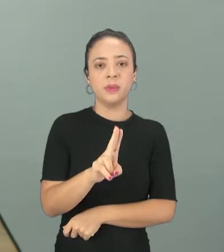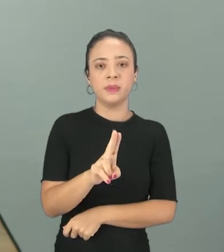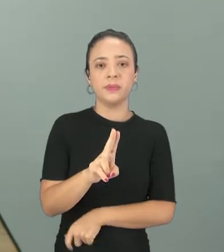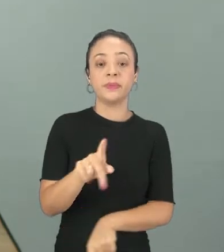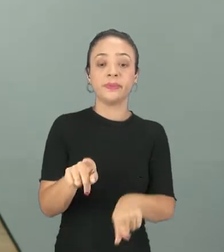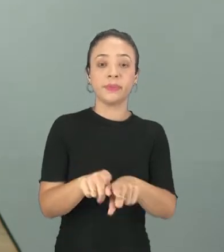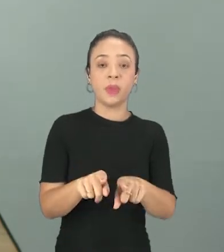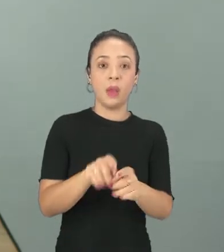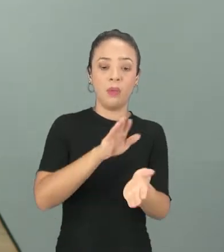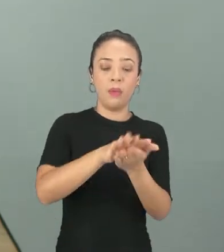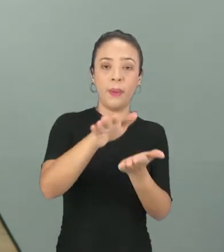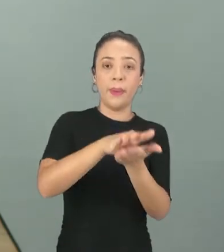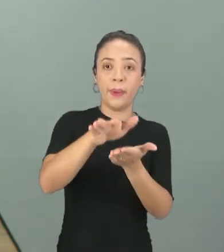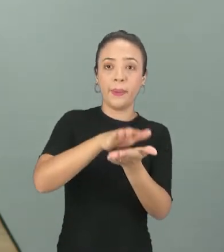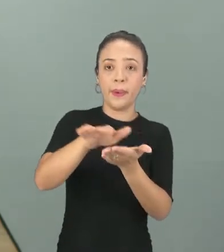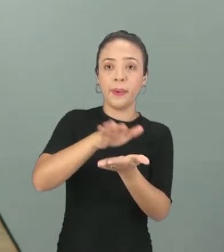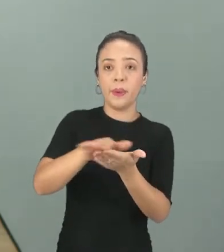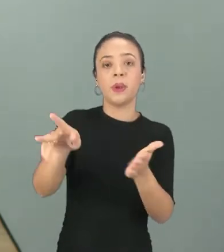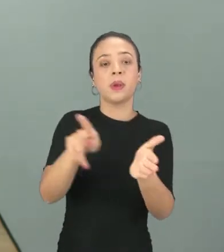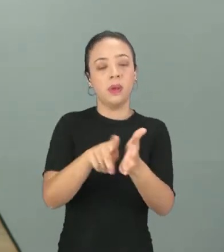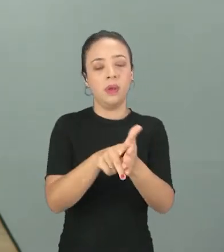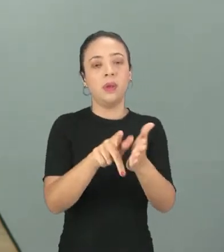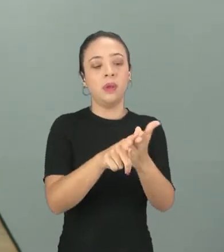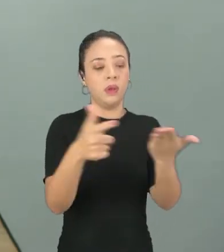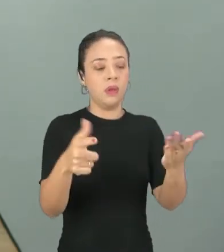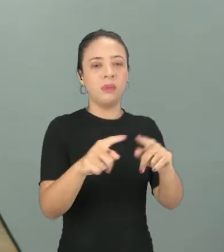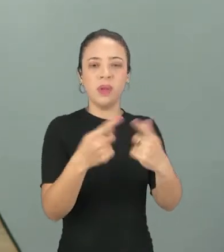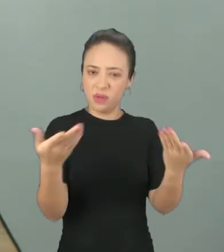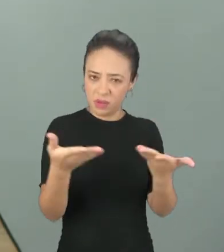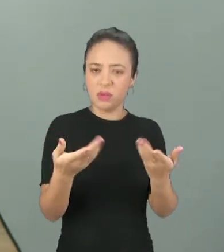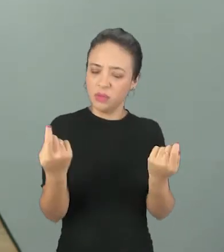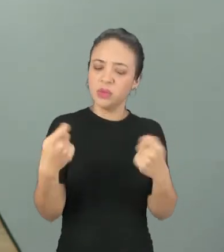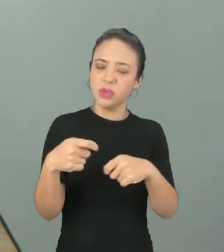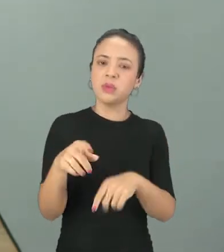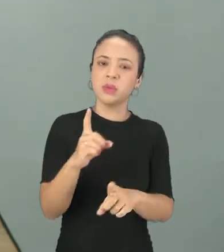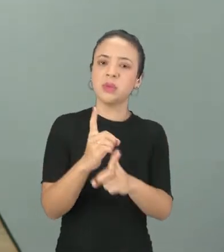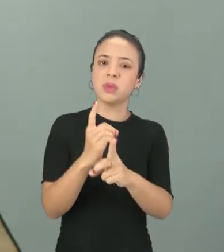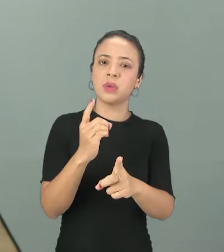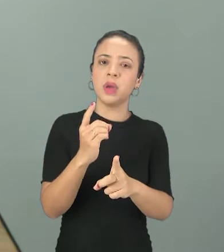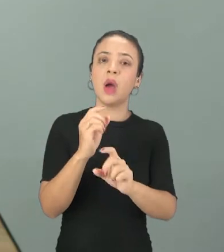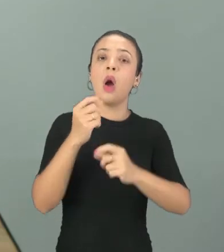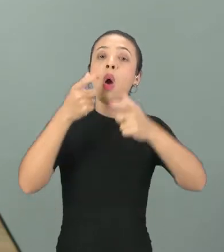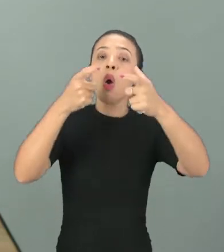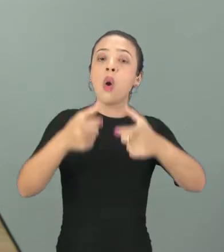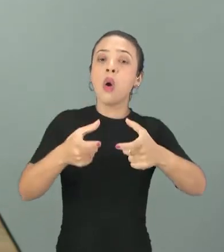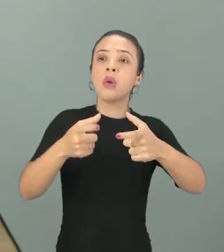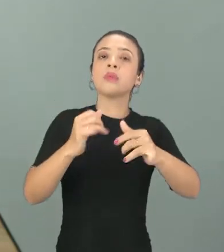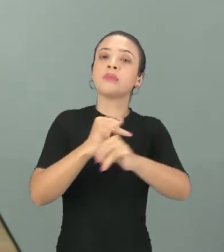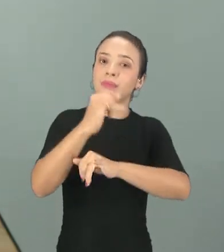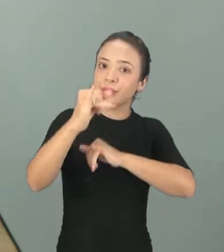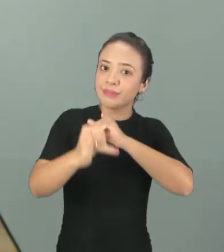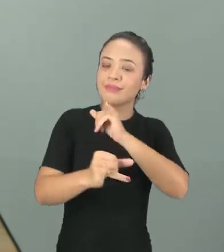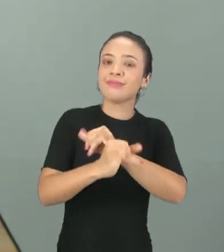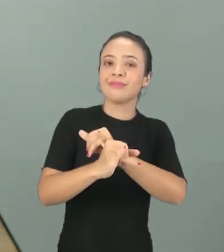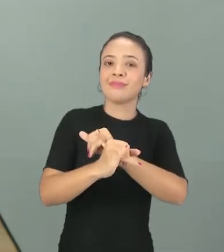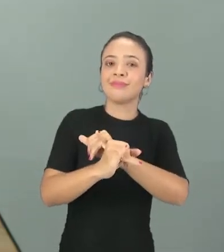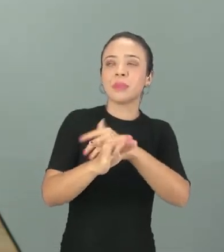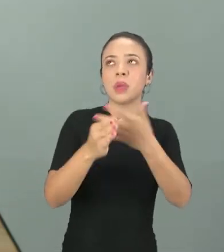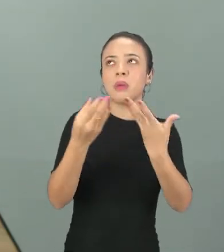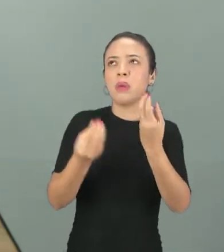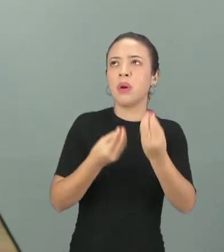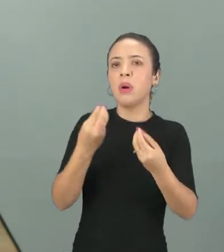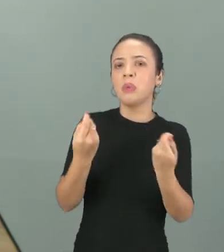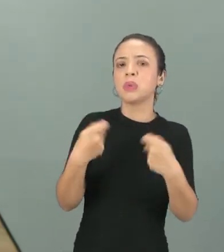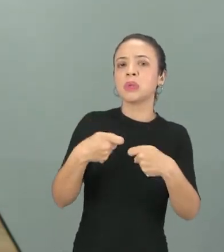e impressão desses jornais. Mas hoje em dia nós encontramos esses jornais digitais, então basta a